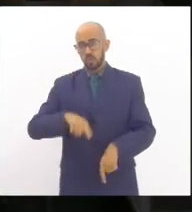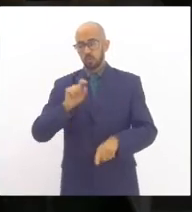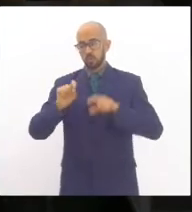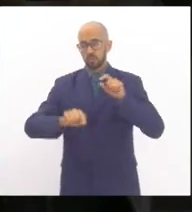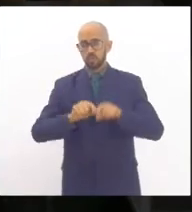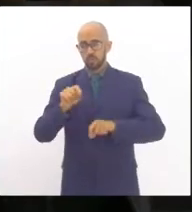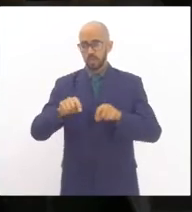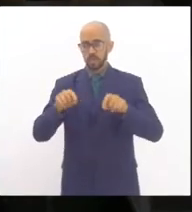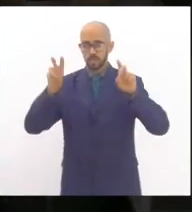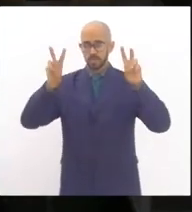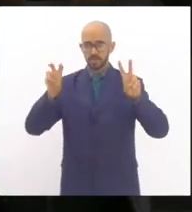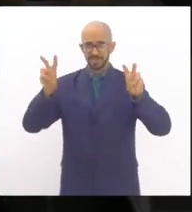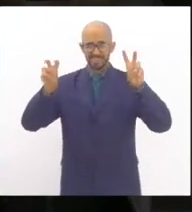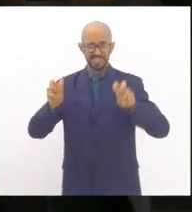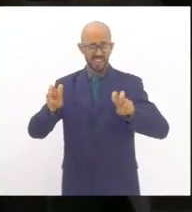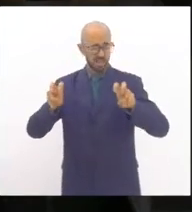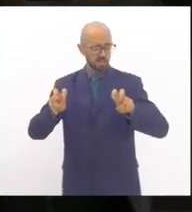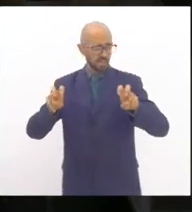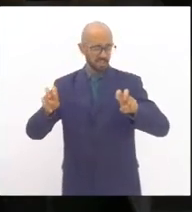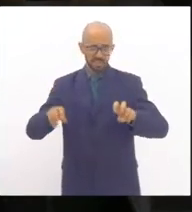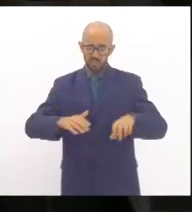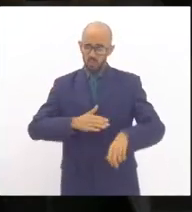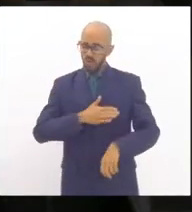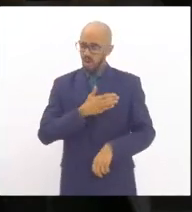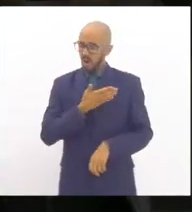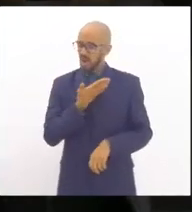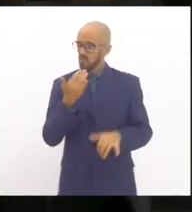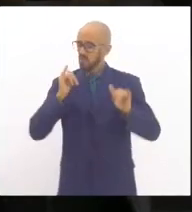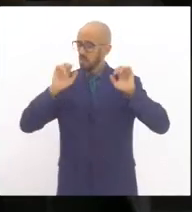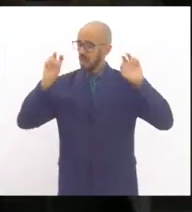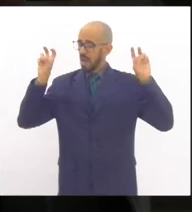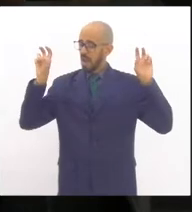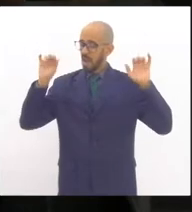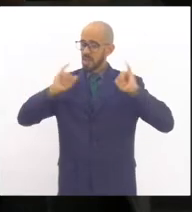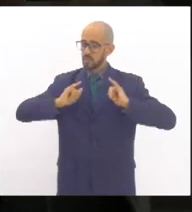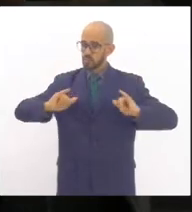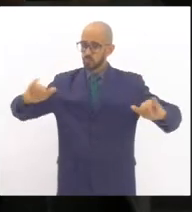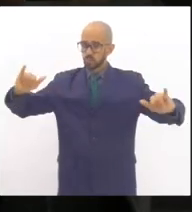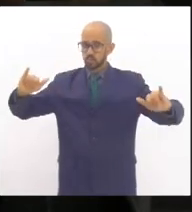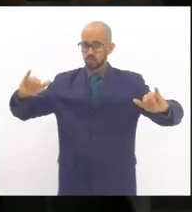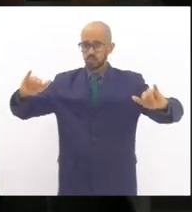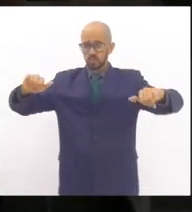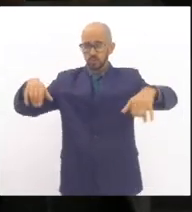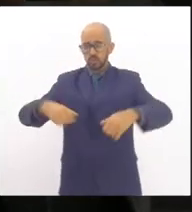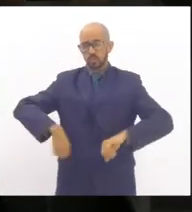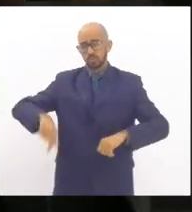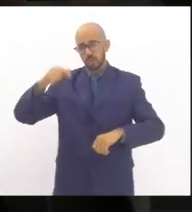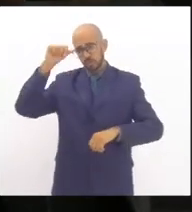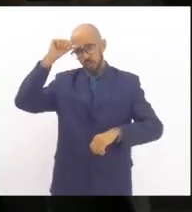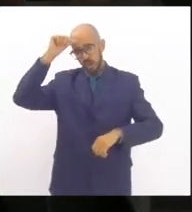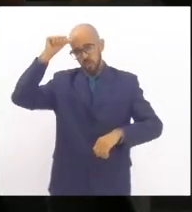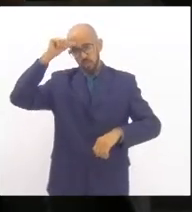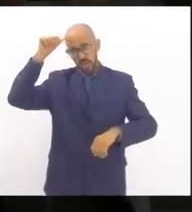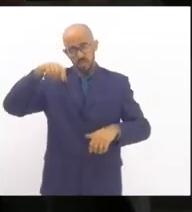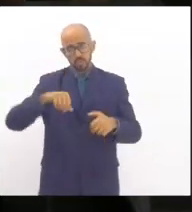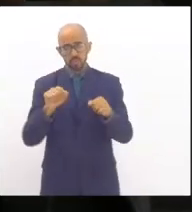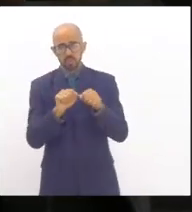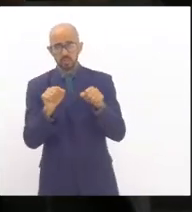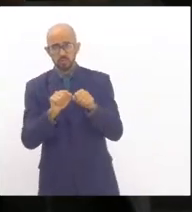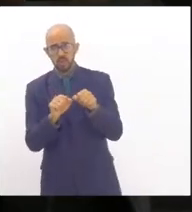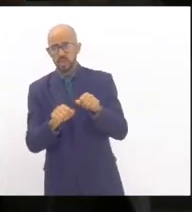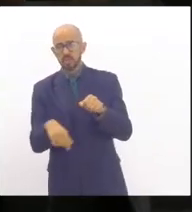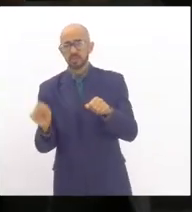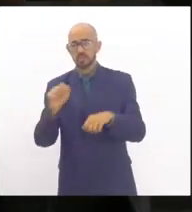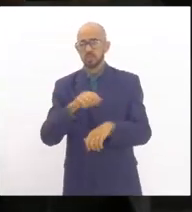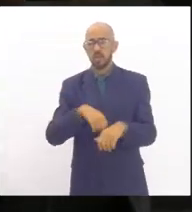desta deste verdadeiro escândalo cometido pelo governo Cláudio Castro envolvendo a